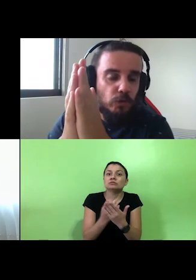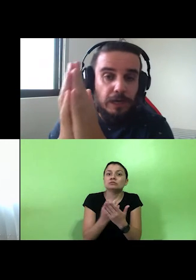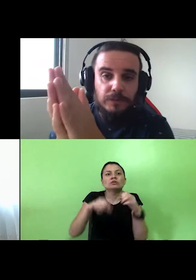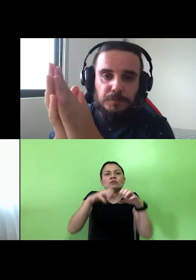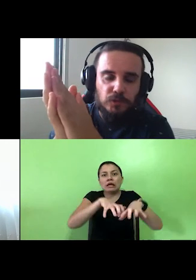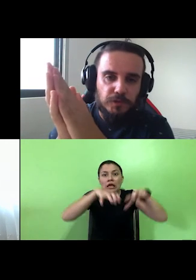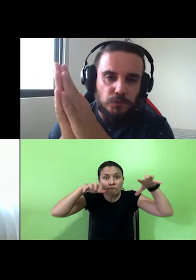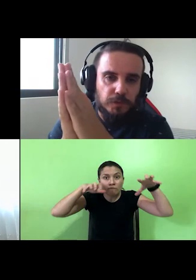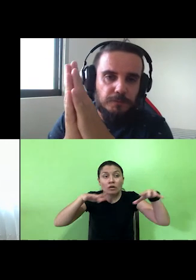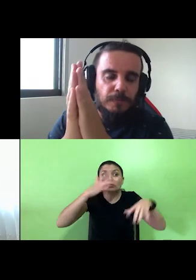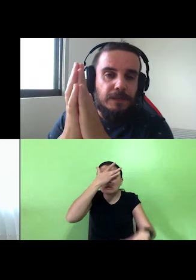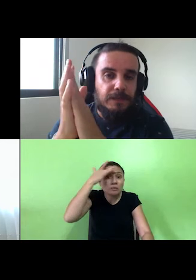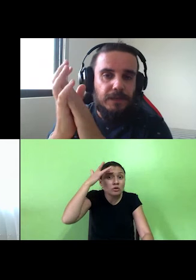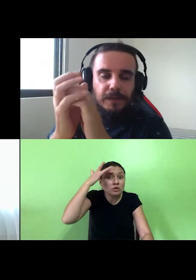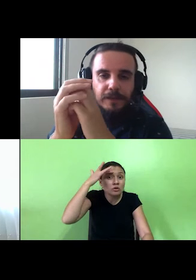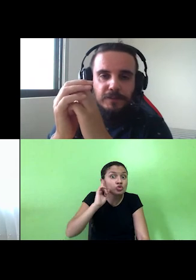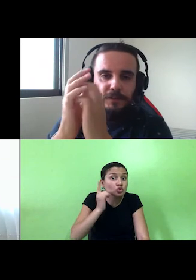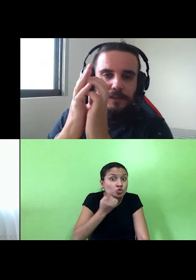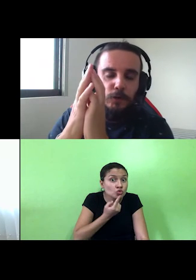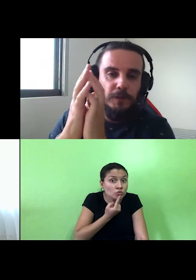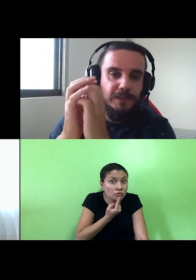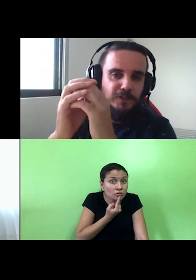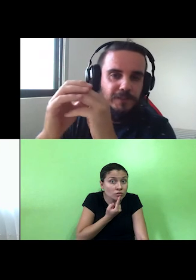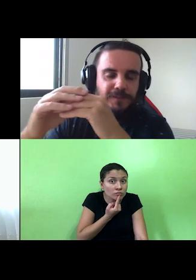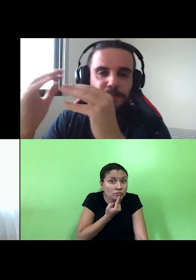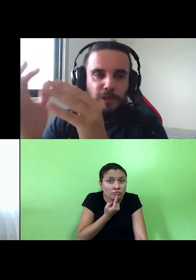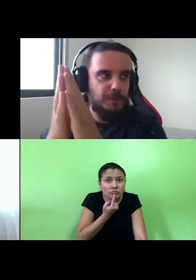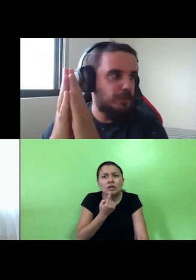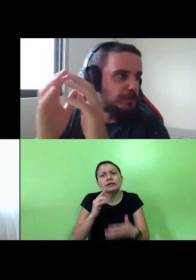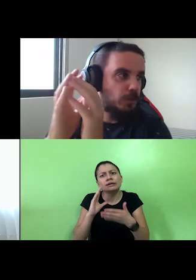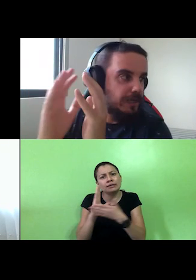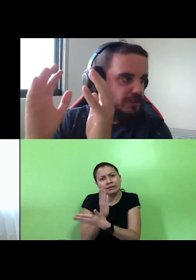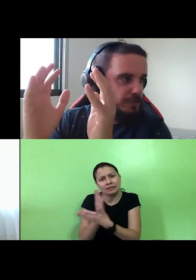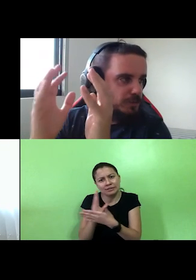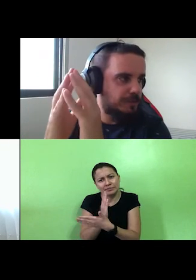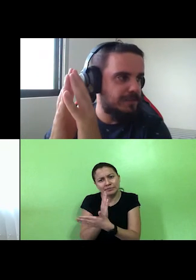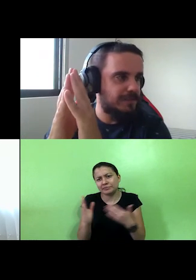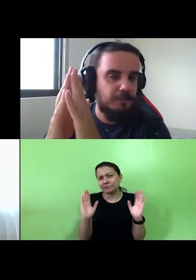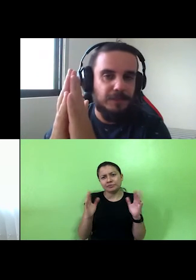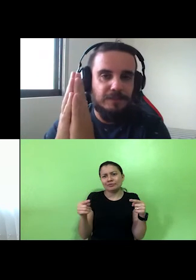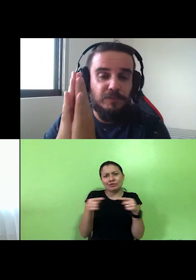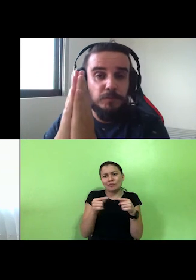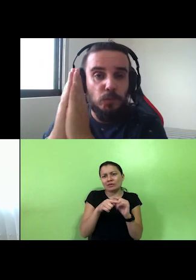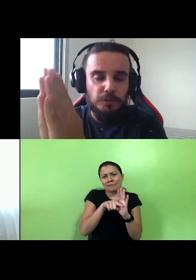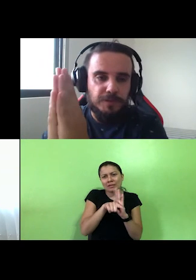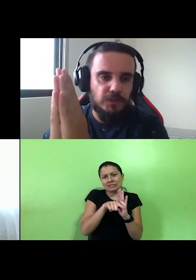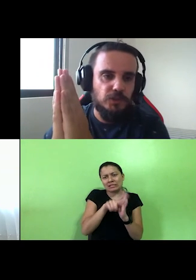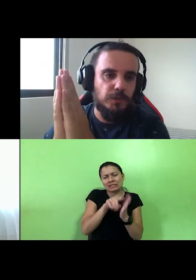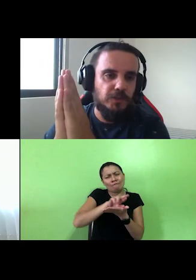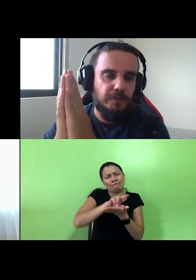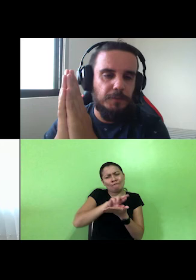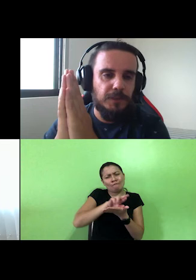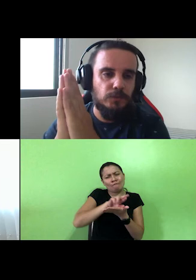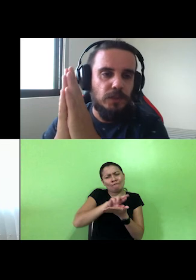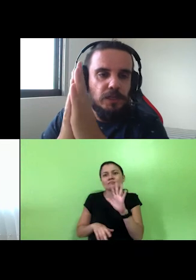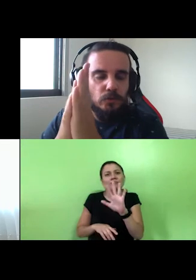remoto focado em pessoa surda. Algumas delas já são recomendações para qualquer tipo de pesquisa, mas fazem muito mais sentido quando a